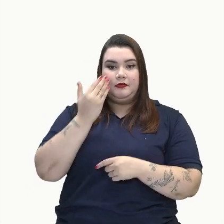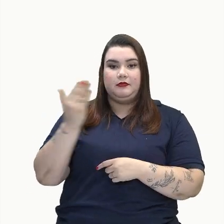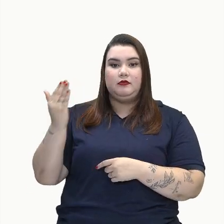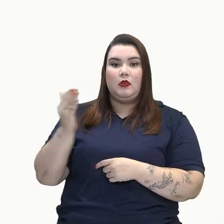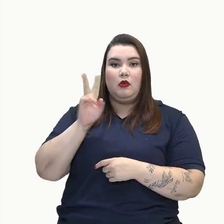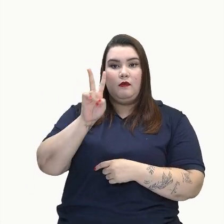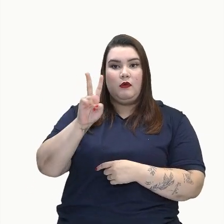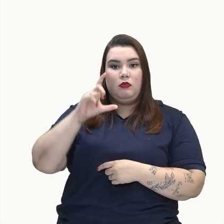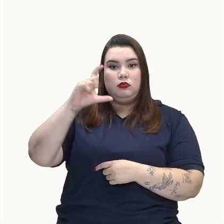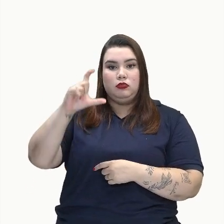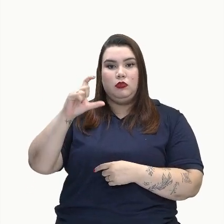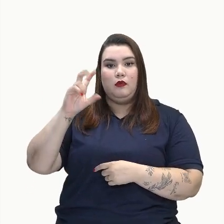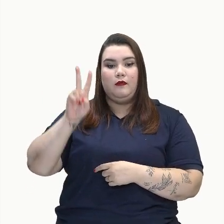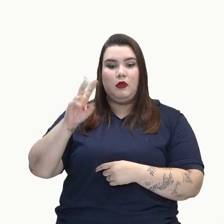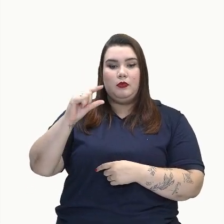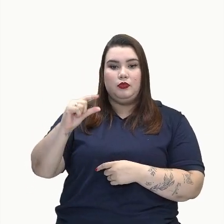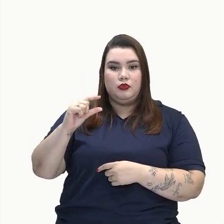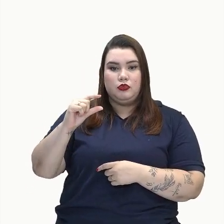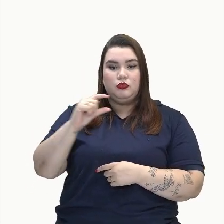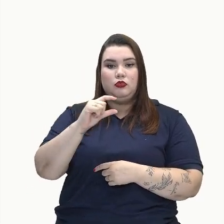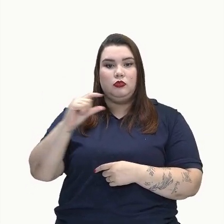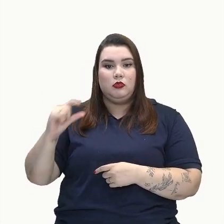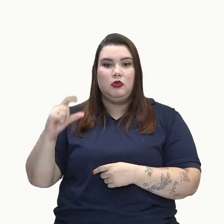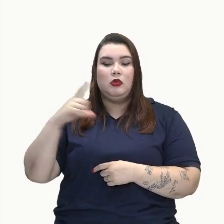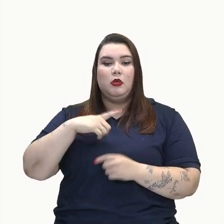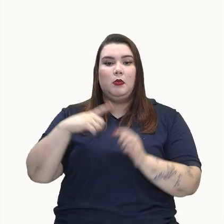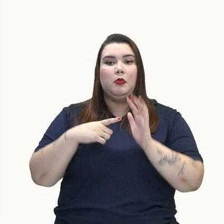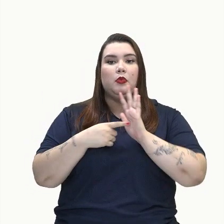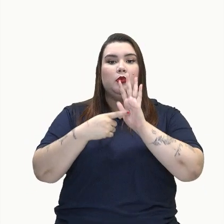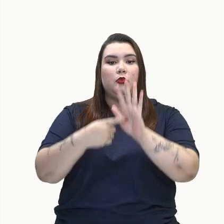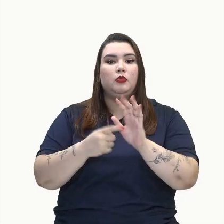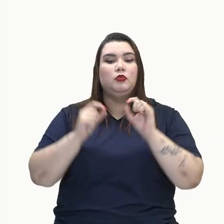indivíduos aqui da geração F1 e fez uma